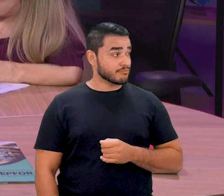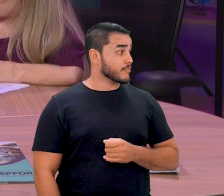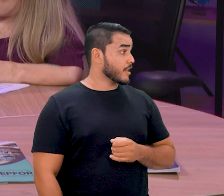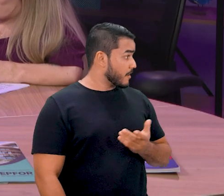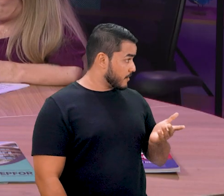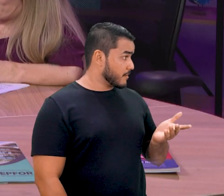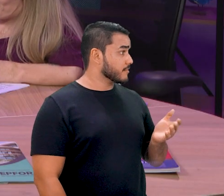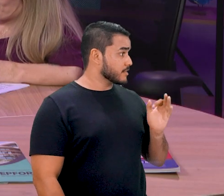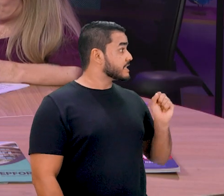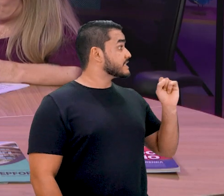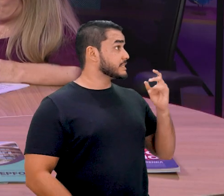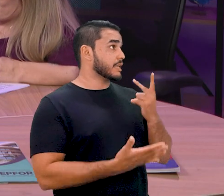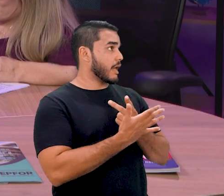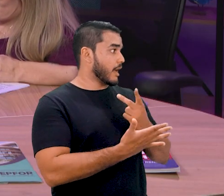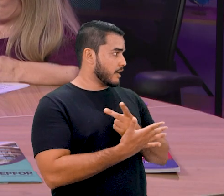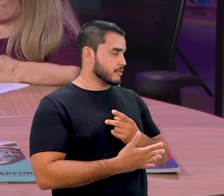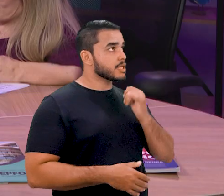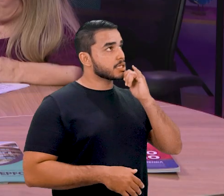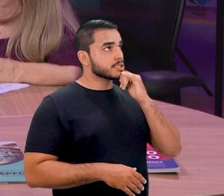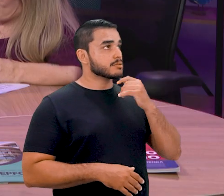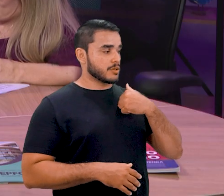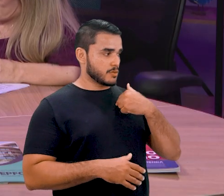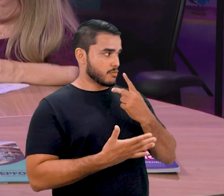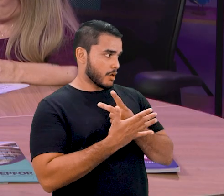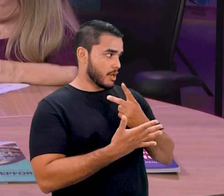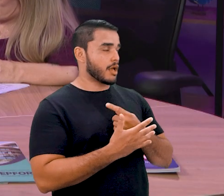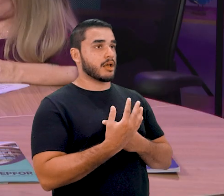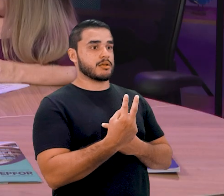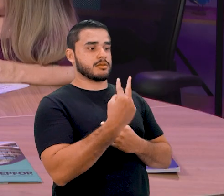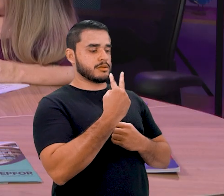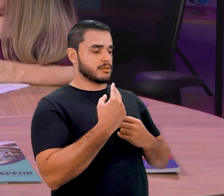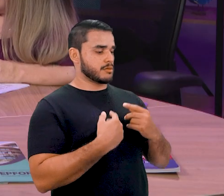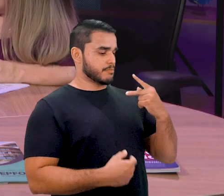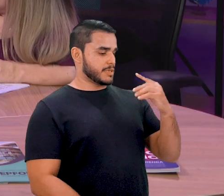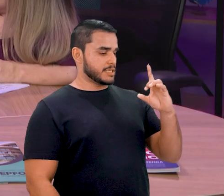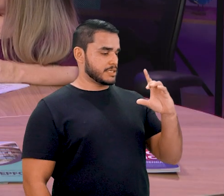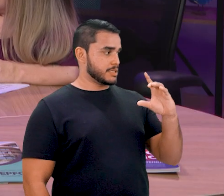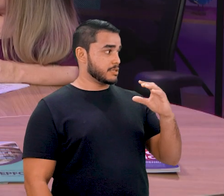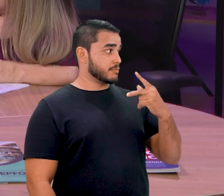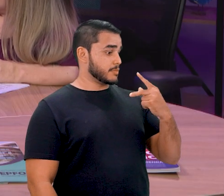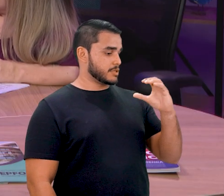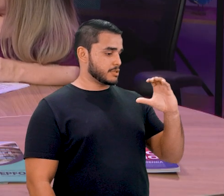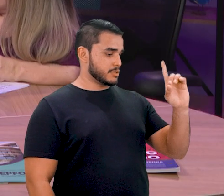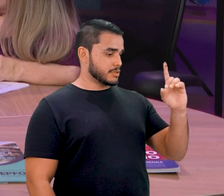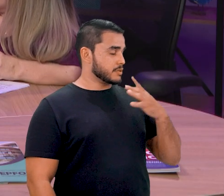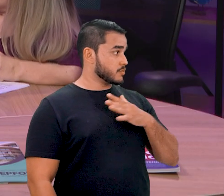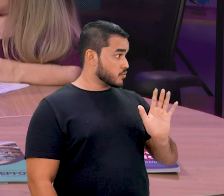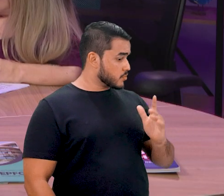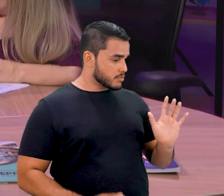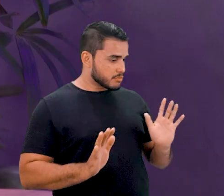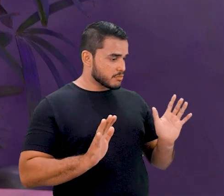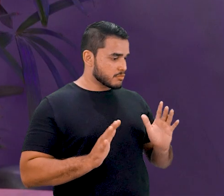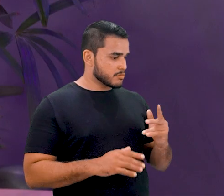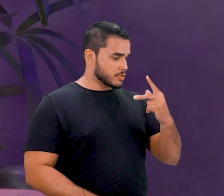não é o fato Isso. que, assim, eu particularmente, eu não gosto do termo PCD, Sim, né? Isso é uma questão minha mesmo,